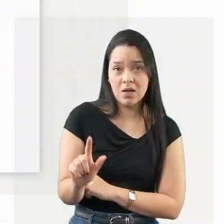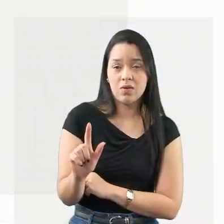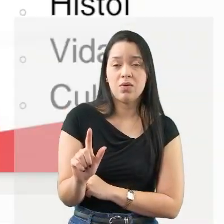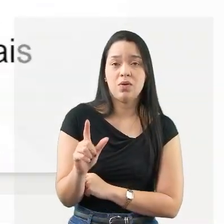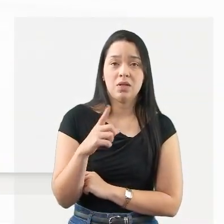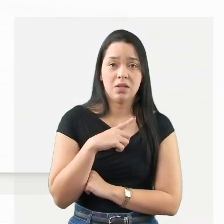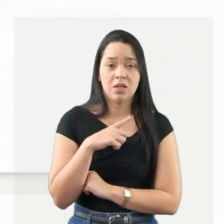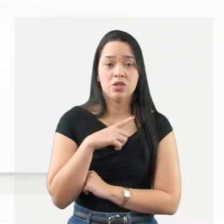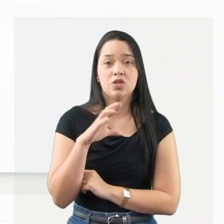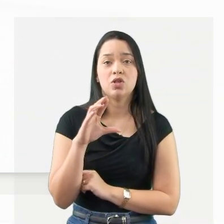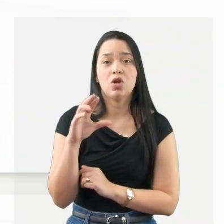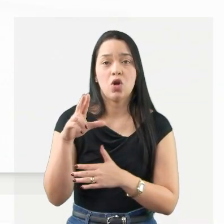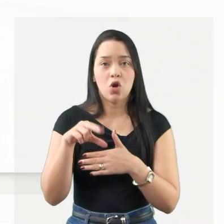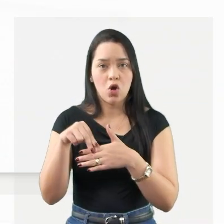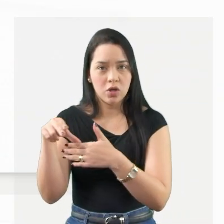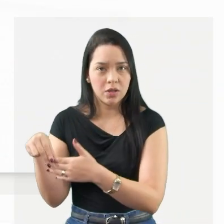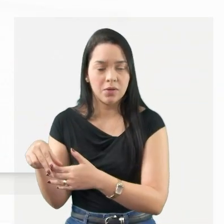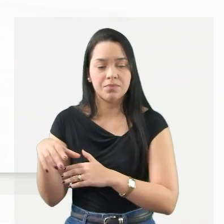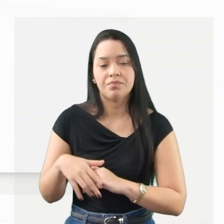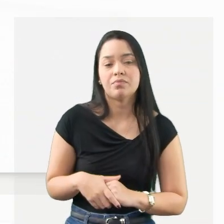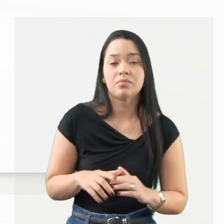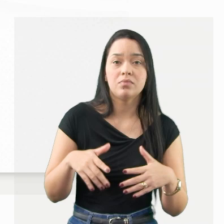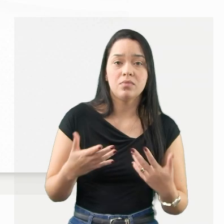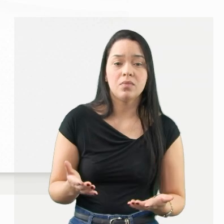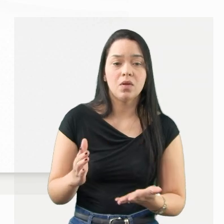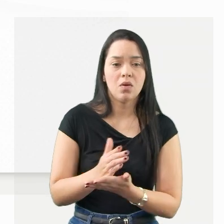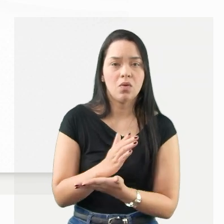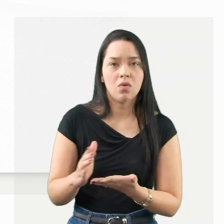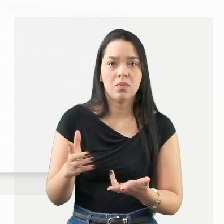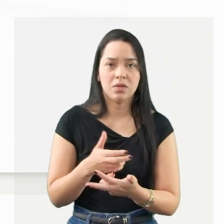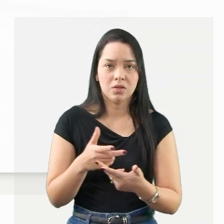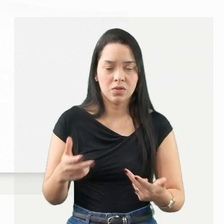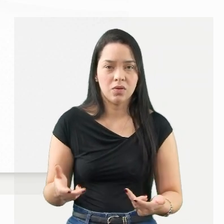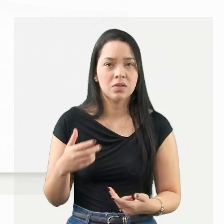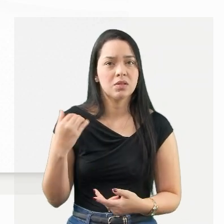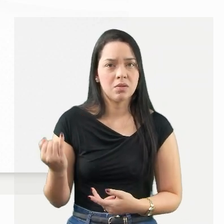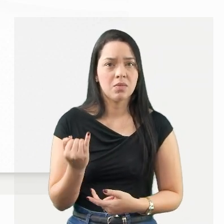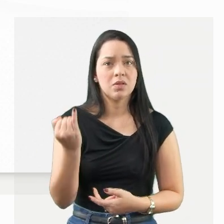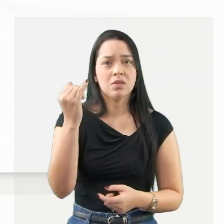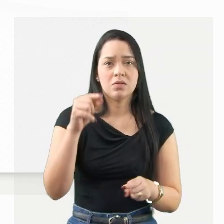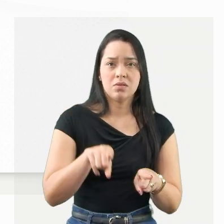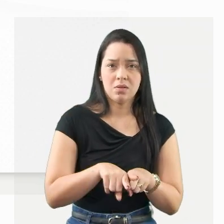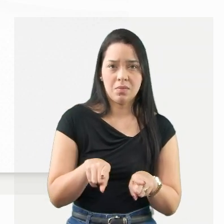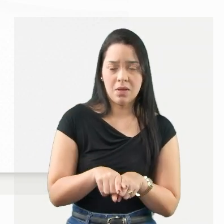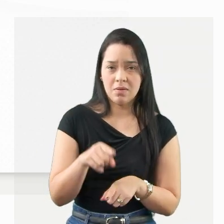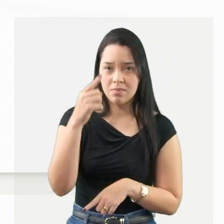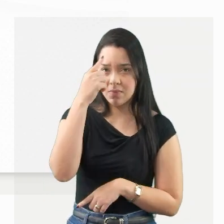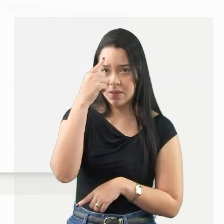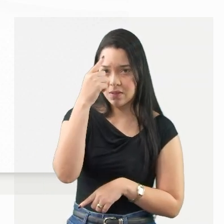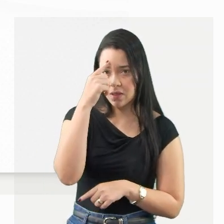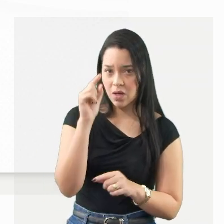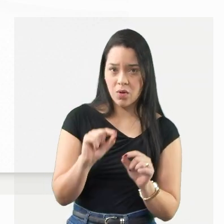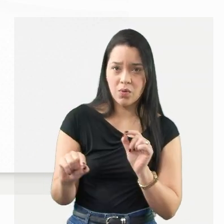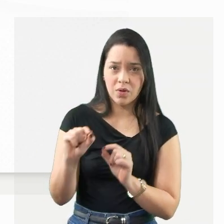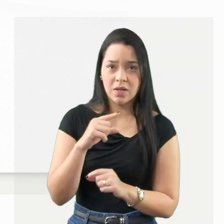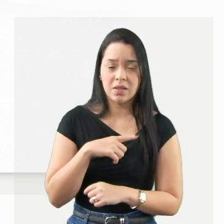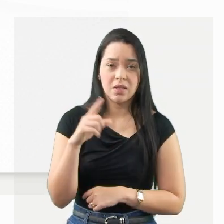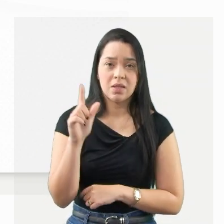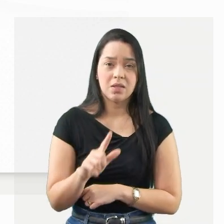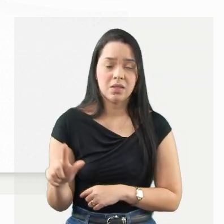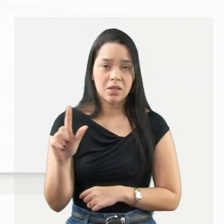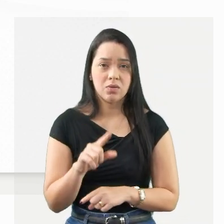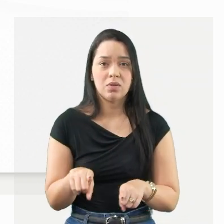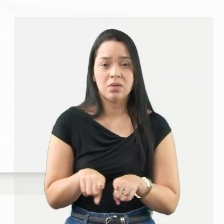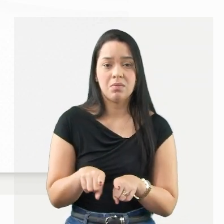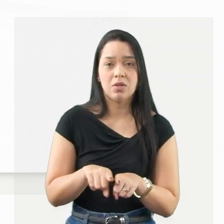de cordel. E aí a gente precisa pontuar algumas coisas que são bem relevantes a gente pensar quando a gente trata dessa literatura